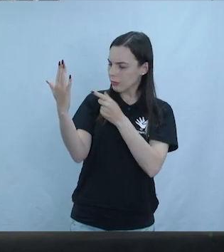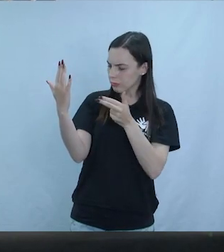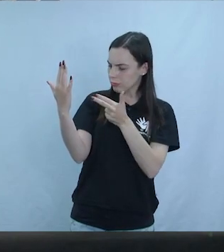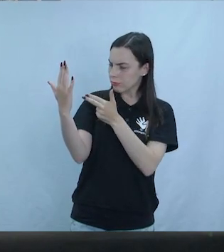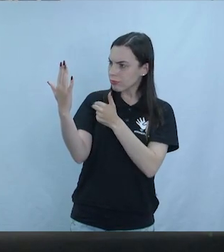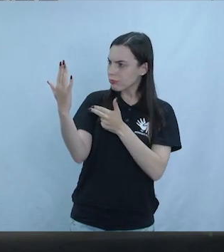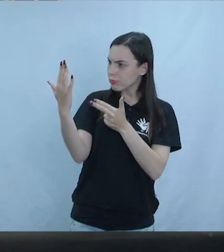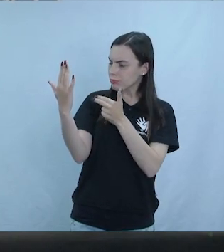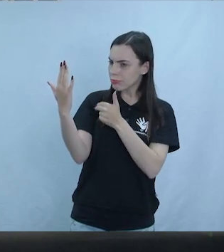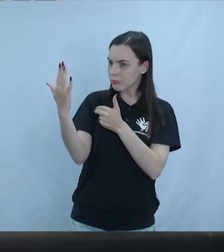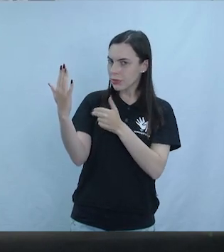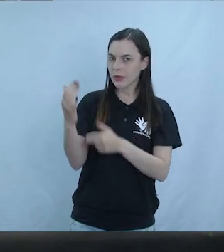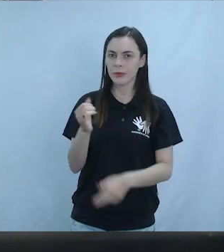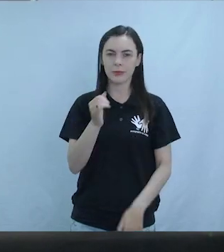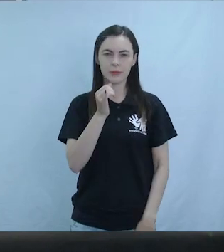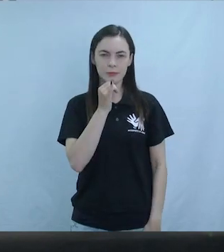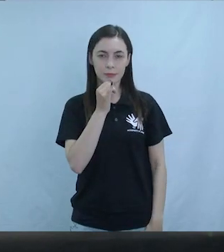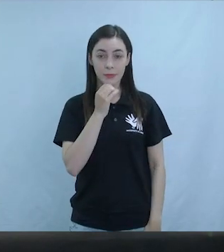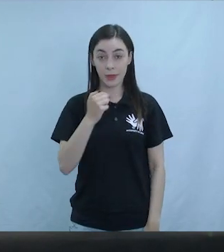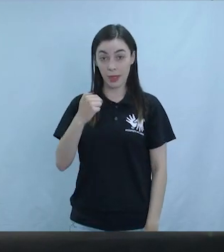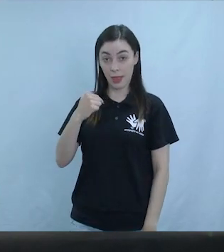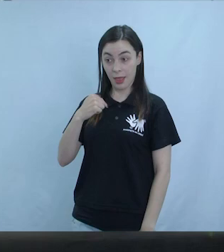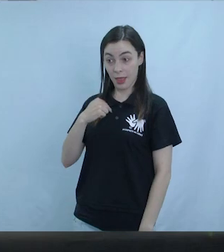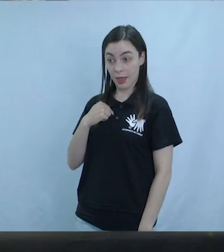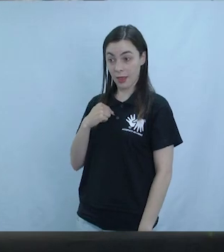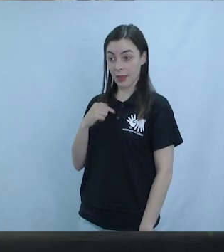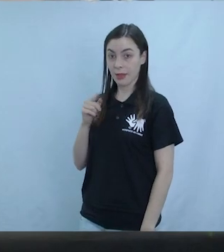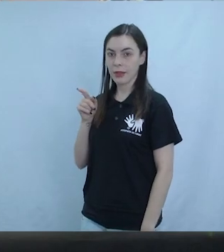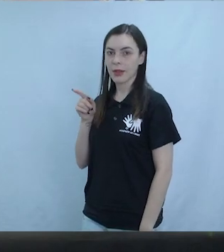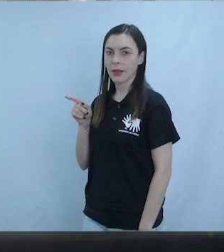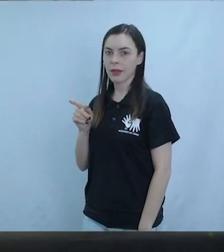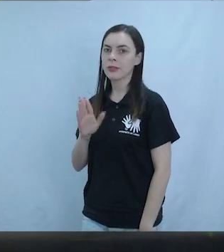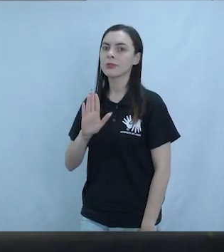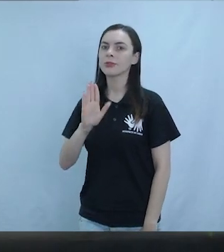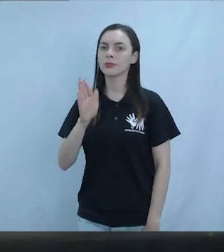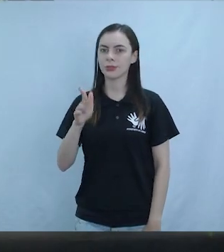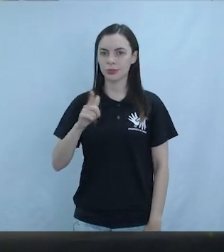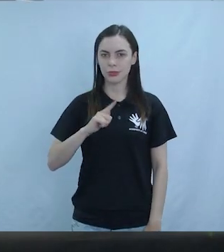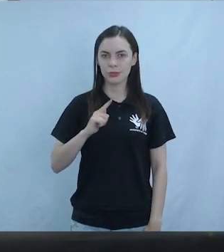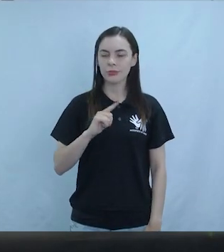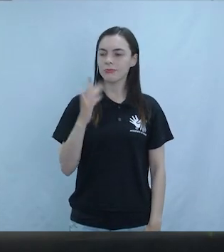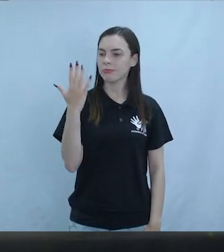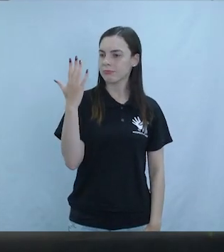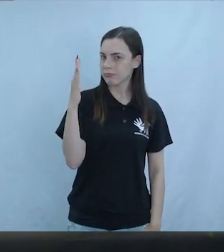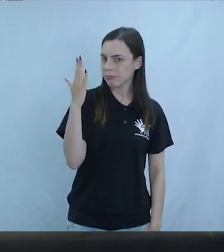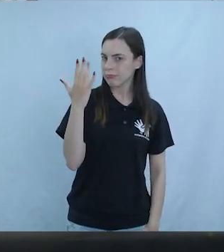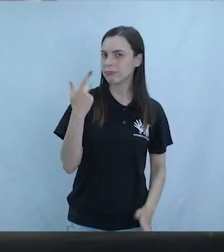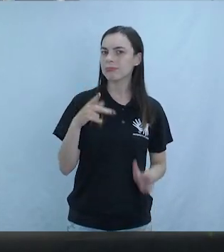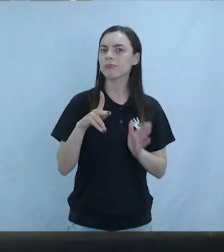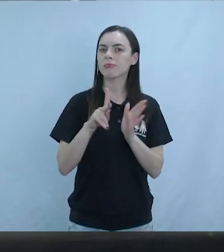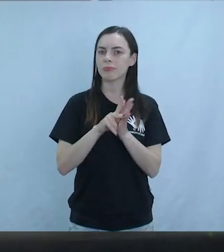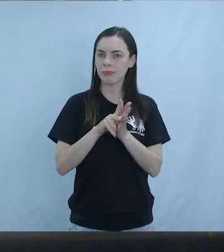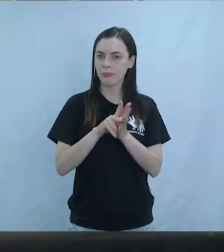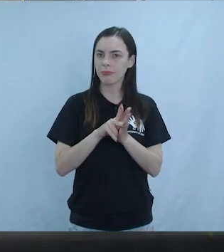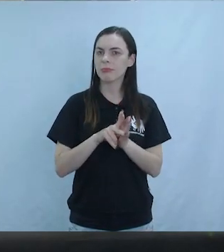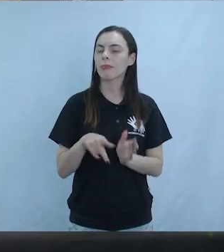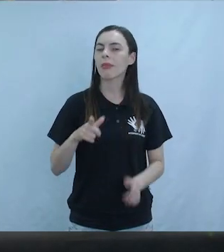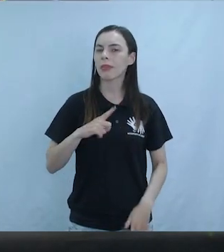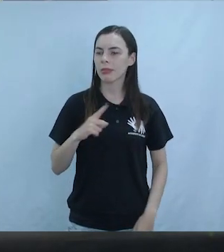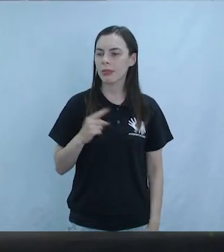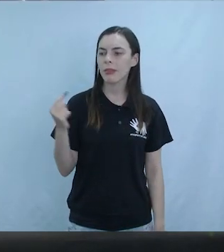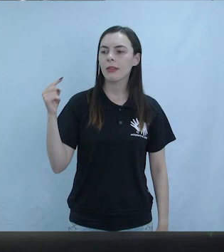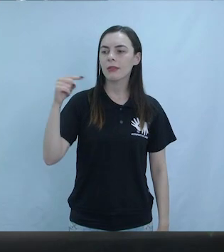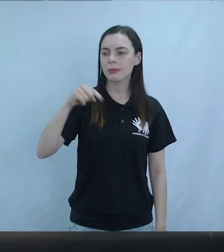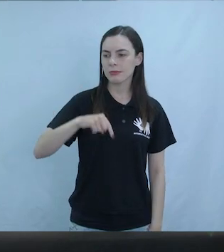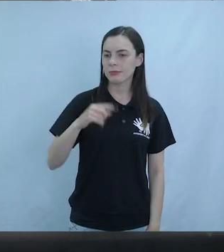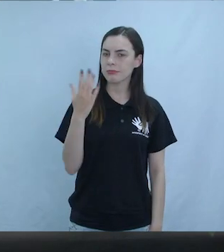teu rosto. Eu e a professora Lu também temos o nosso espelho aqui, ó.